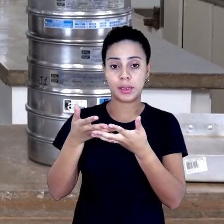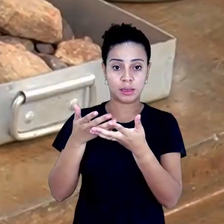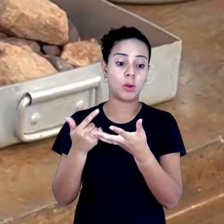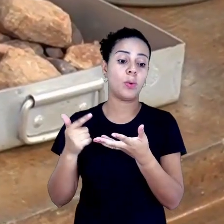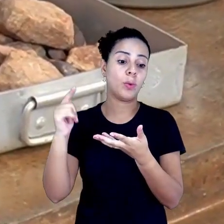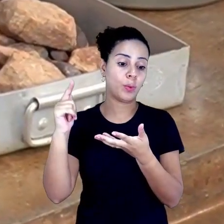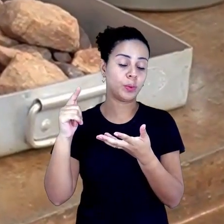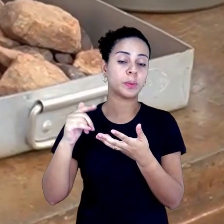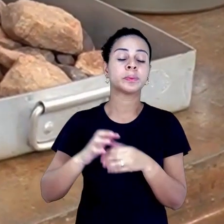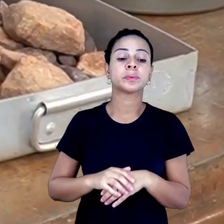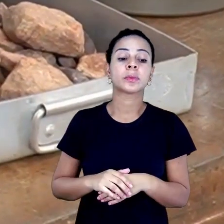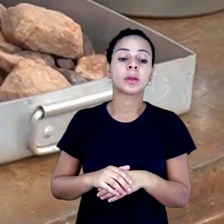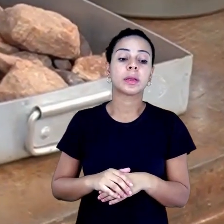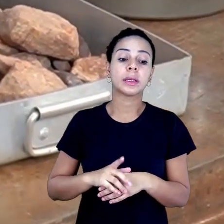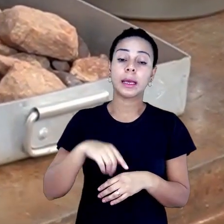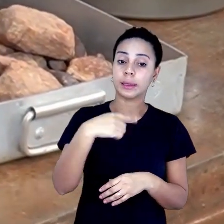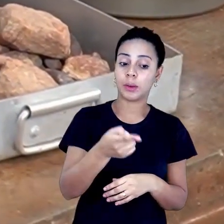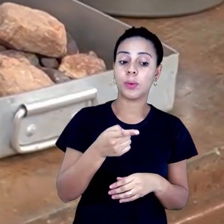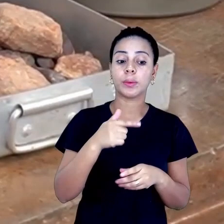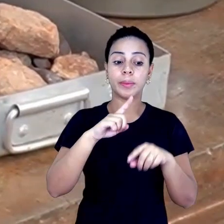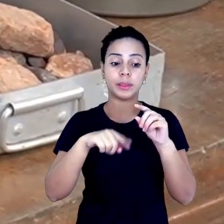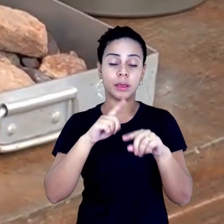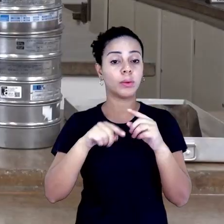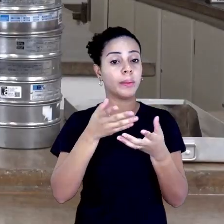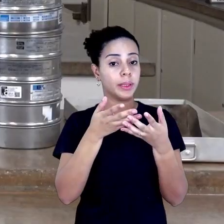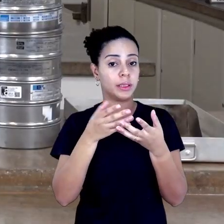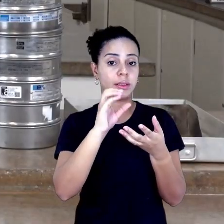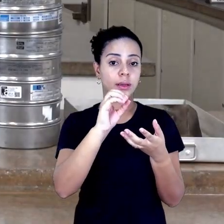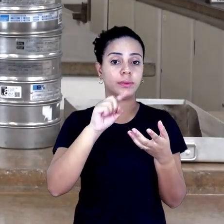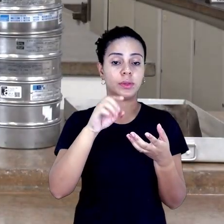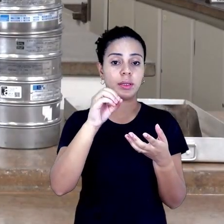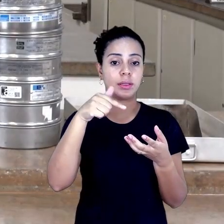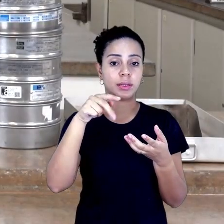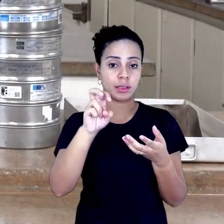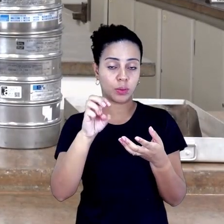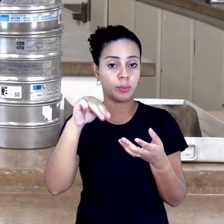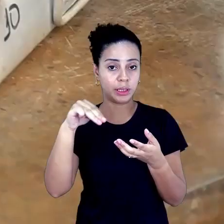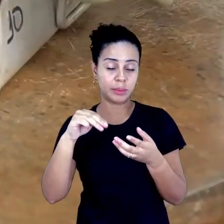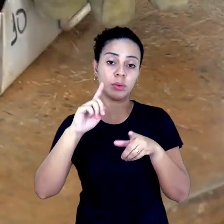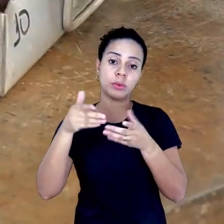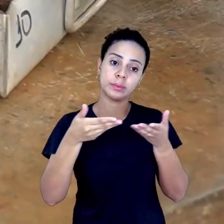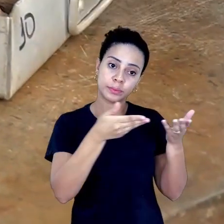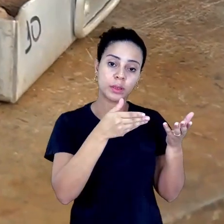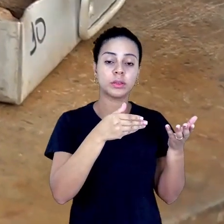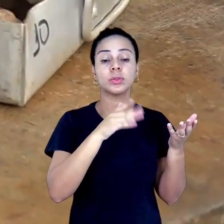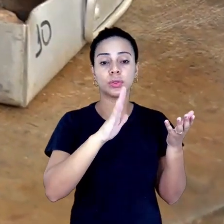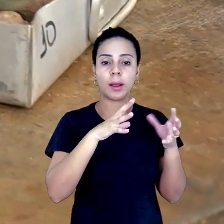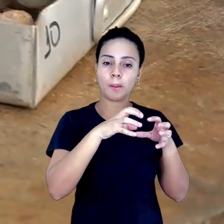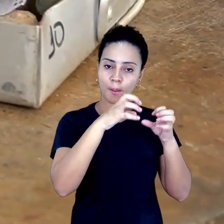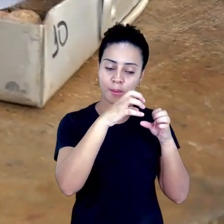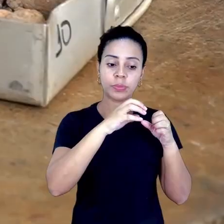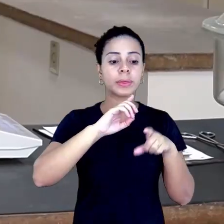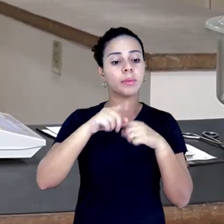Já o material lavado na peneira de 0,075 mm e seco em estufa é usado no